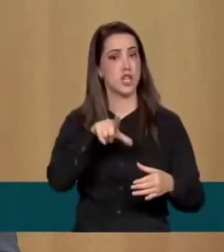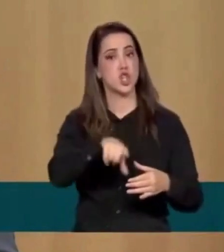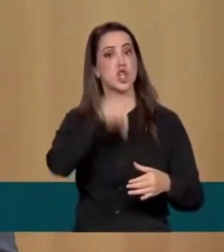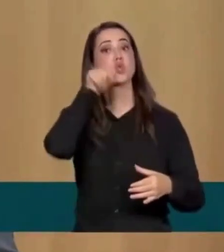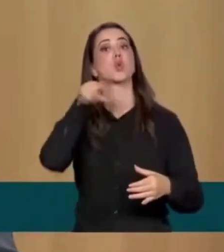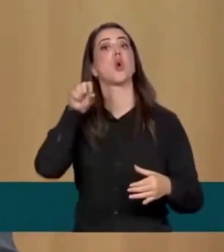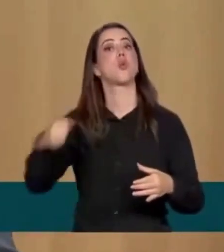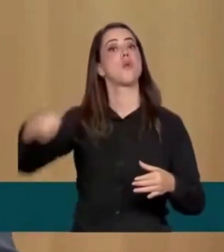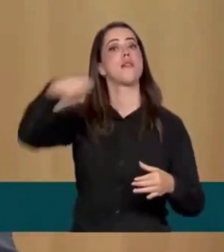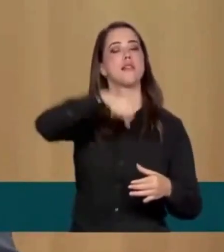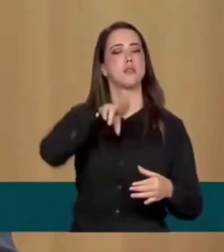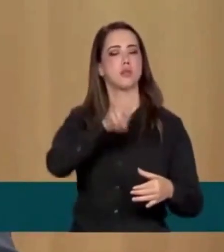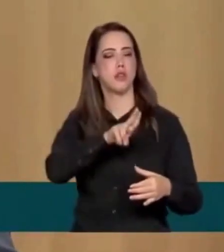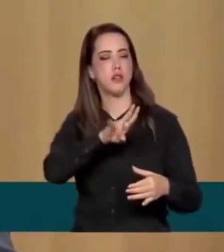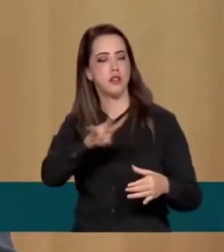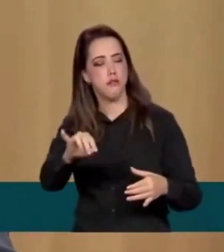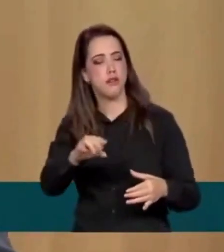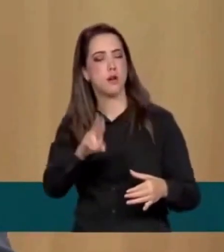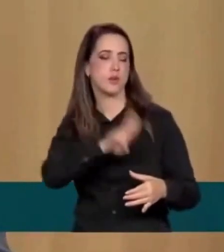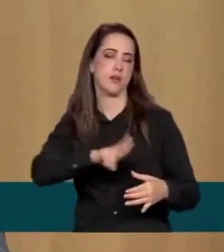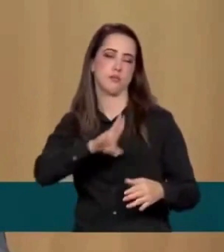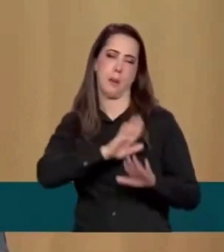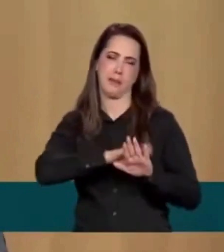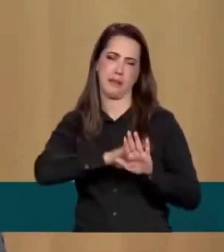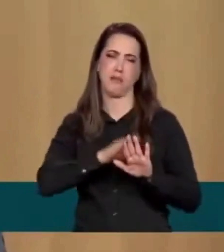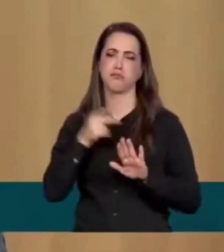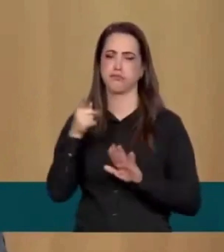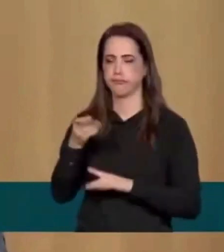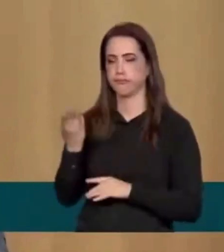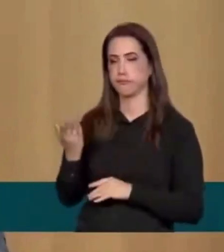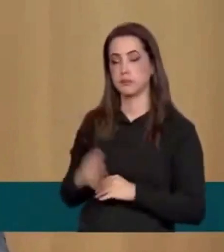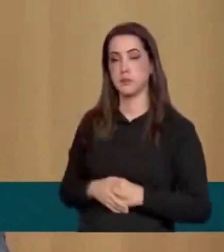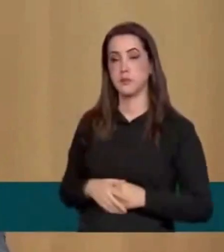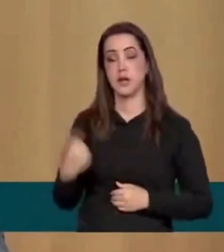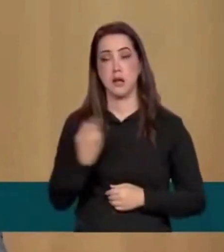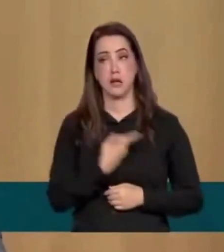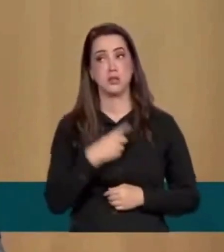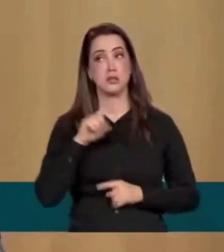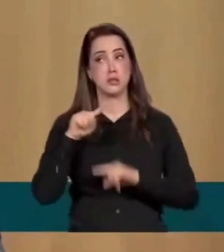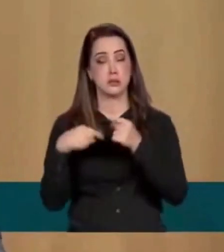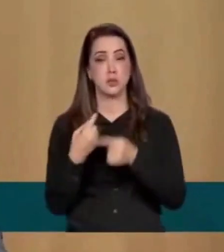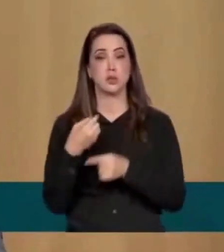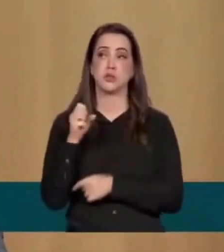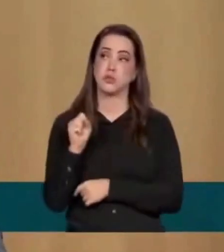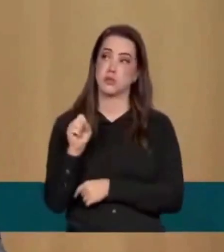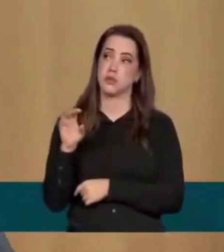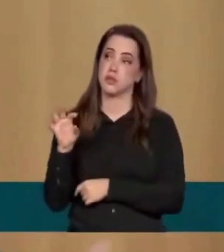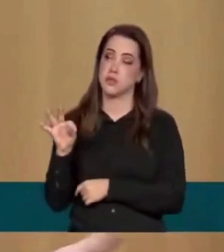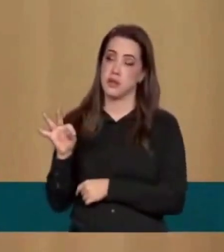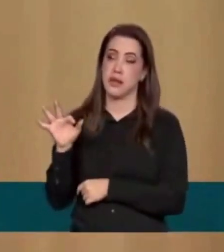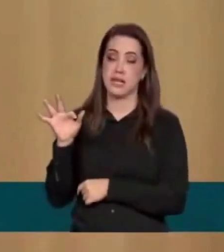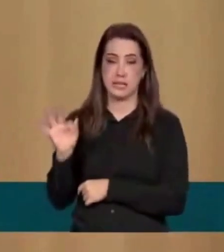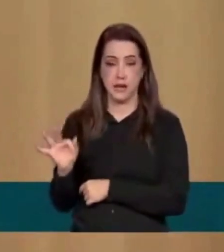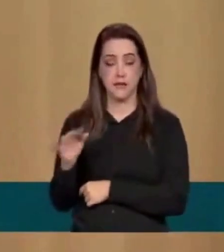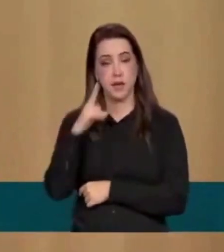eventualmente julgamento no Supremo, mas nós estamos nos alimentando nas melhores experiências